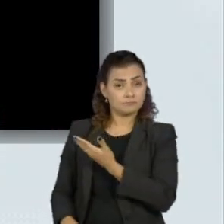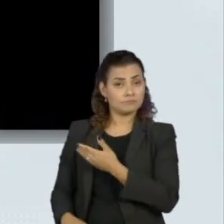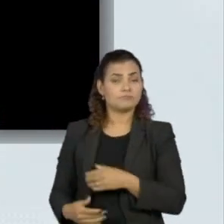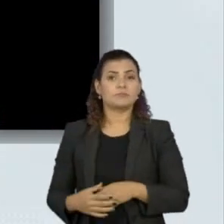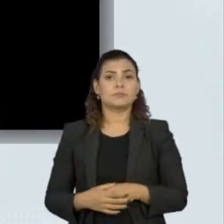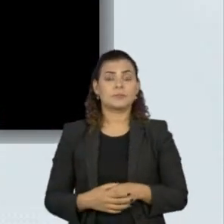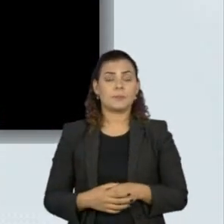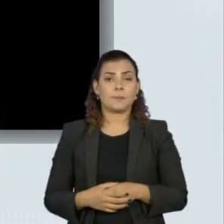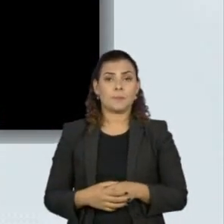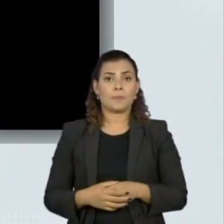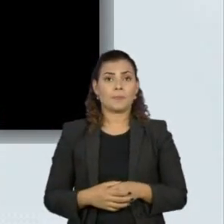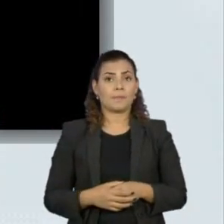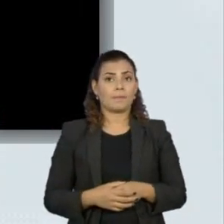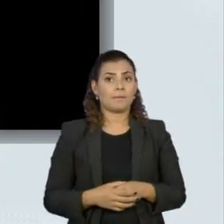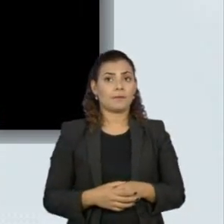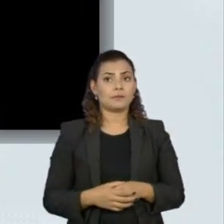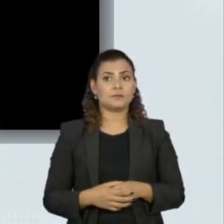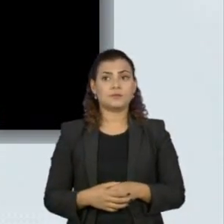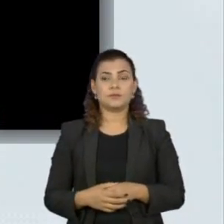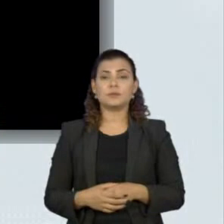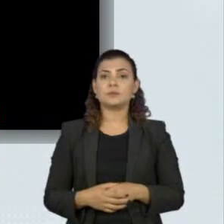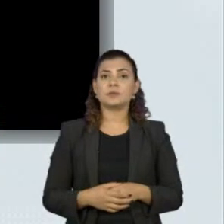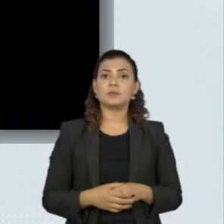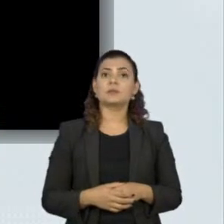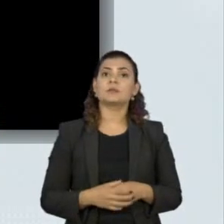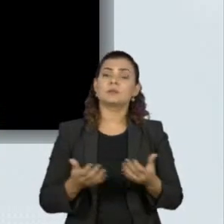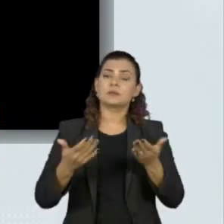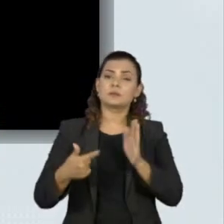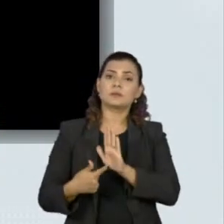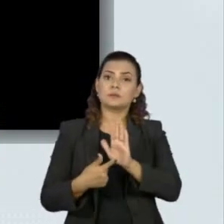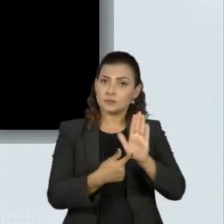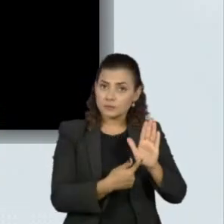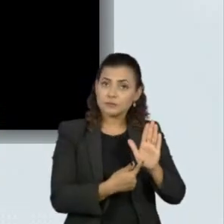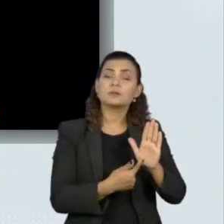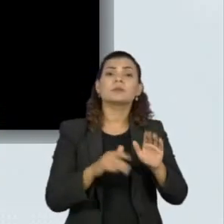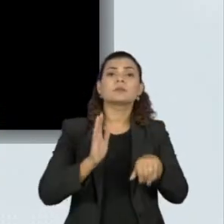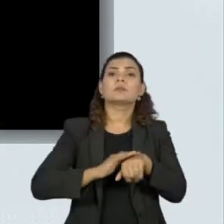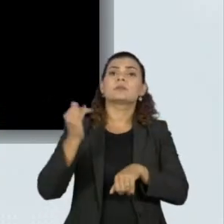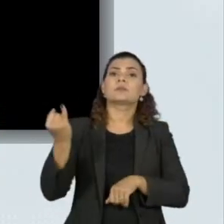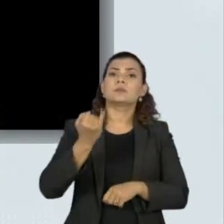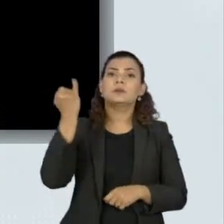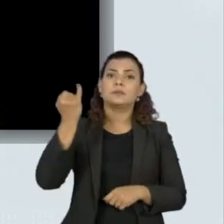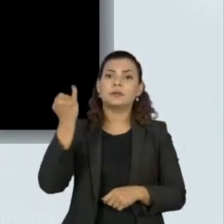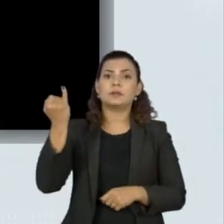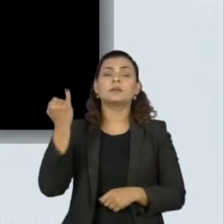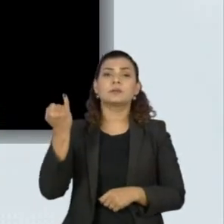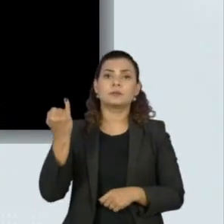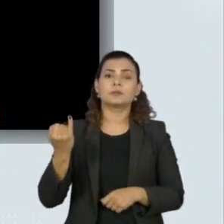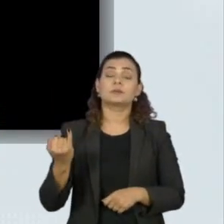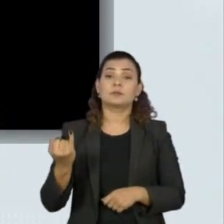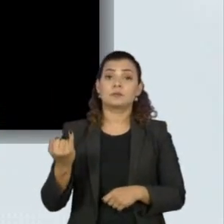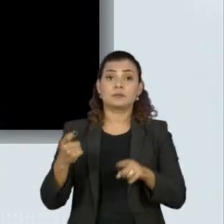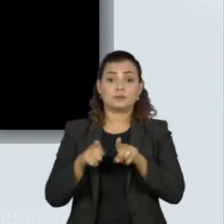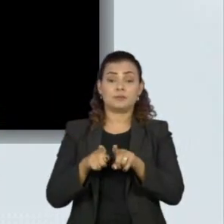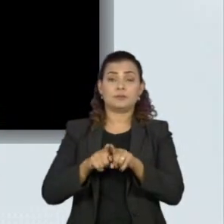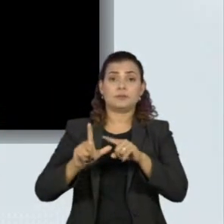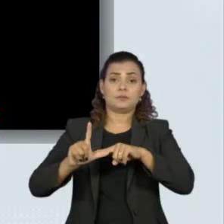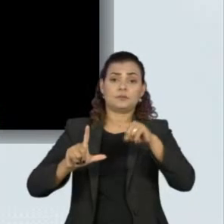Mas aqui, o que eu quero destacar, este número não é o mais importante, seguinte. O que eu quero